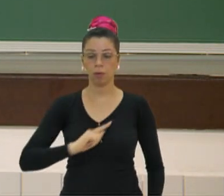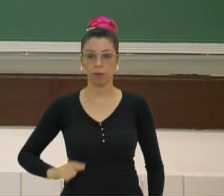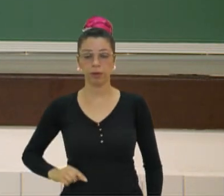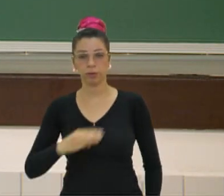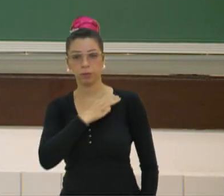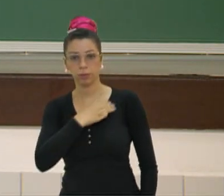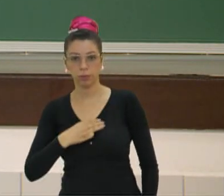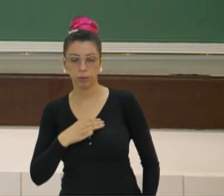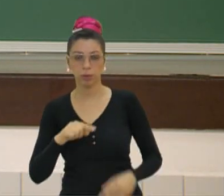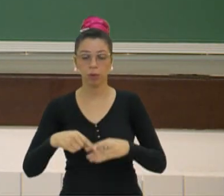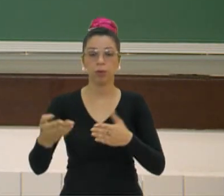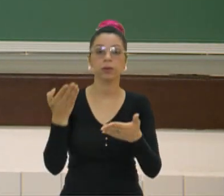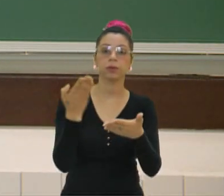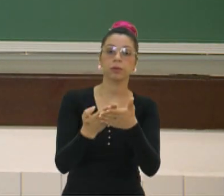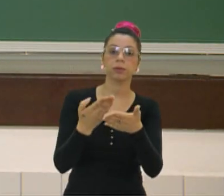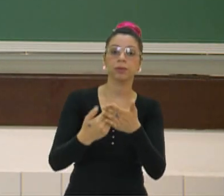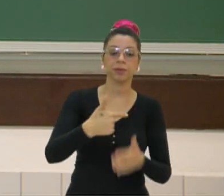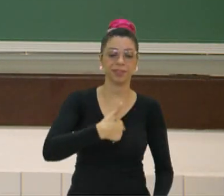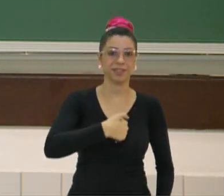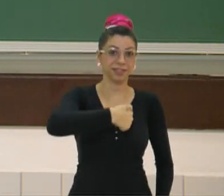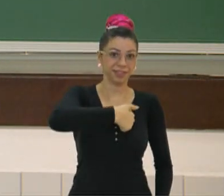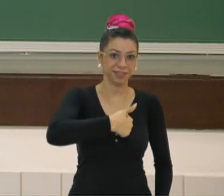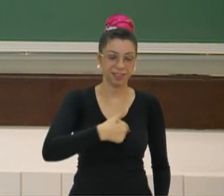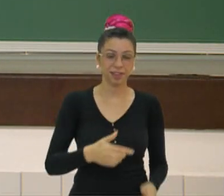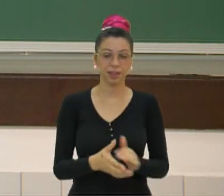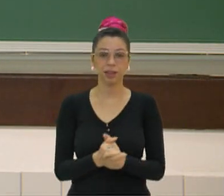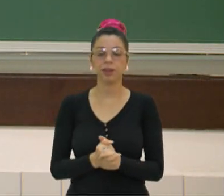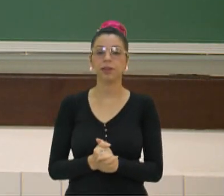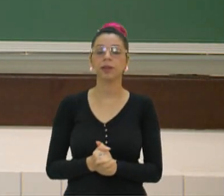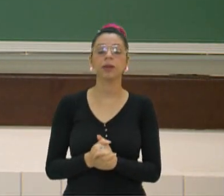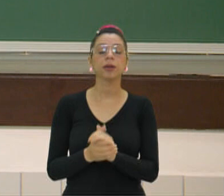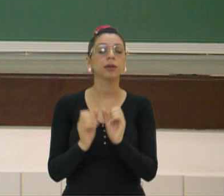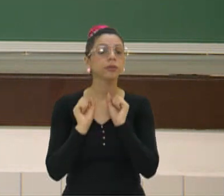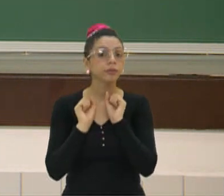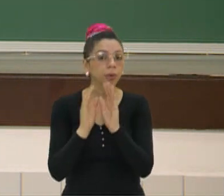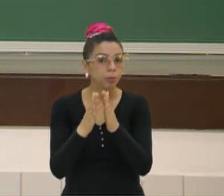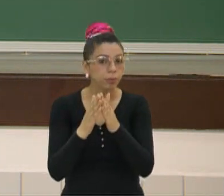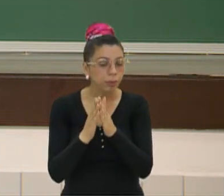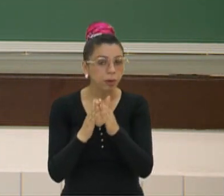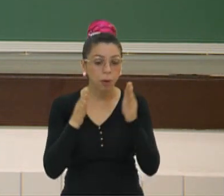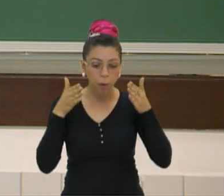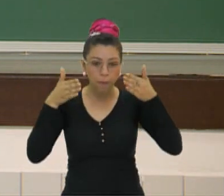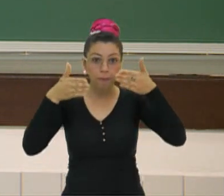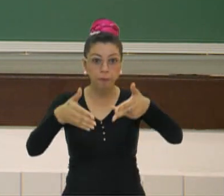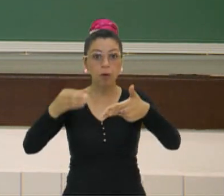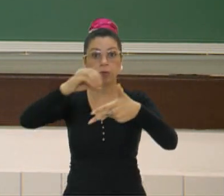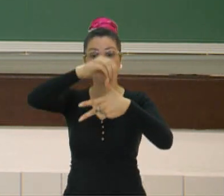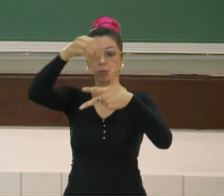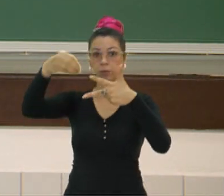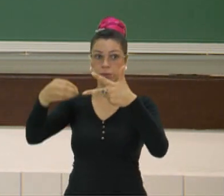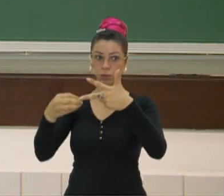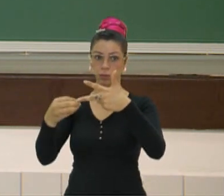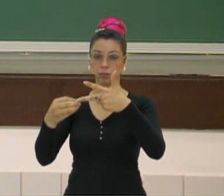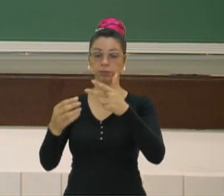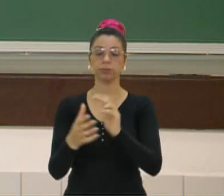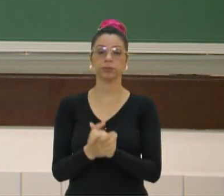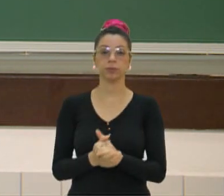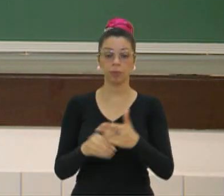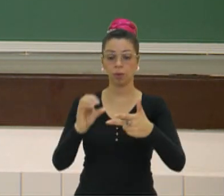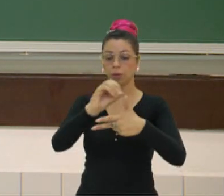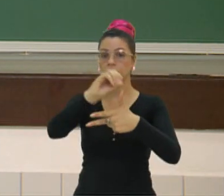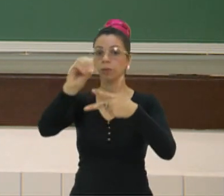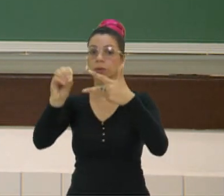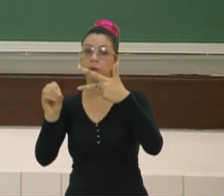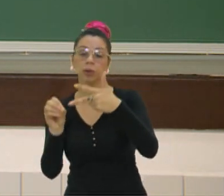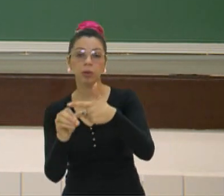vamos estudar o Getúlio Vargas. Por favor, guarde o seguinte aí, foco no Enem. O Enem